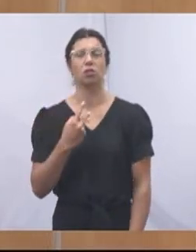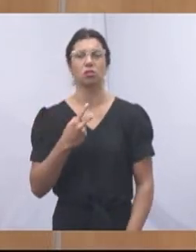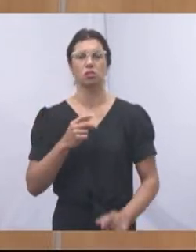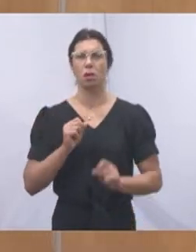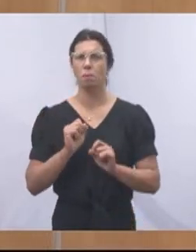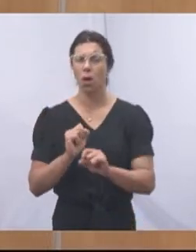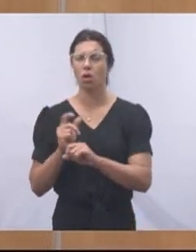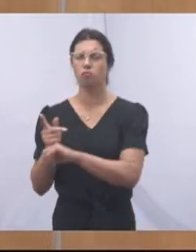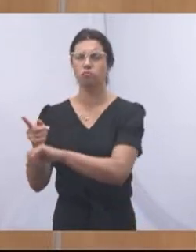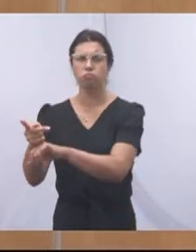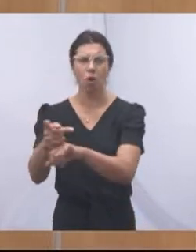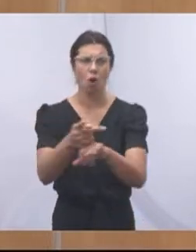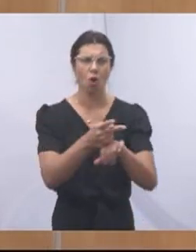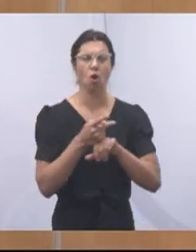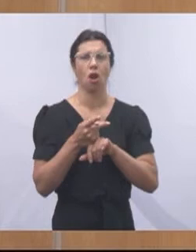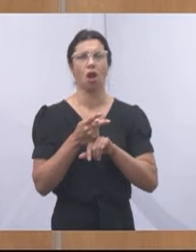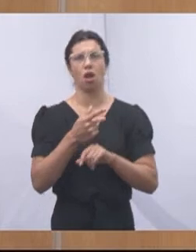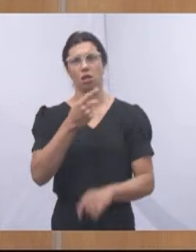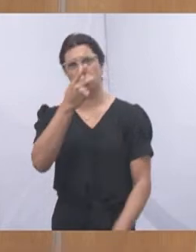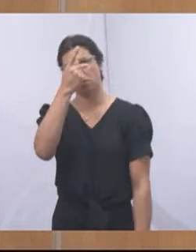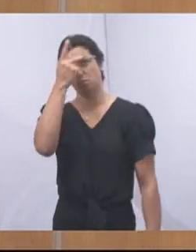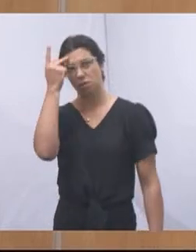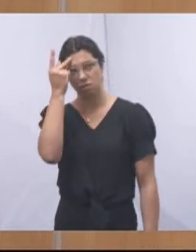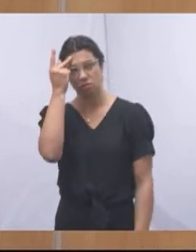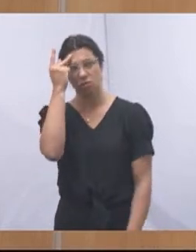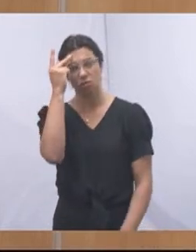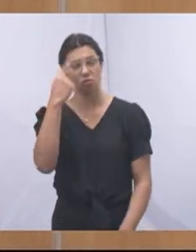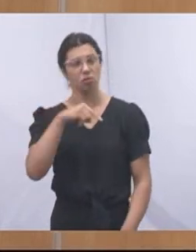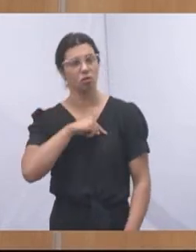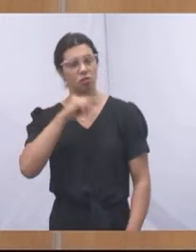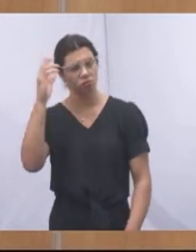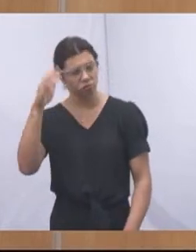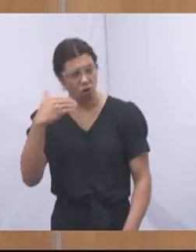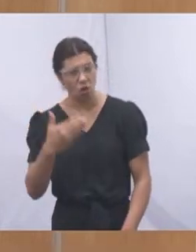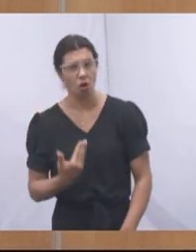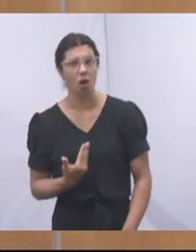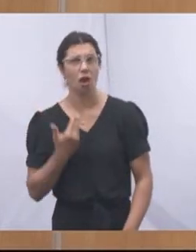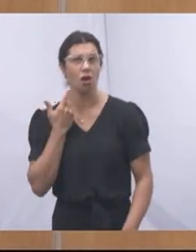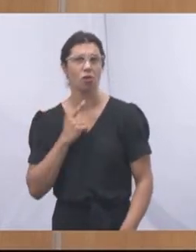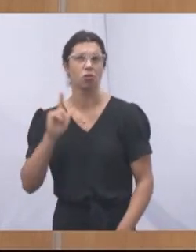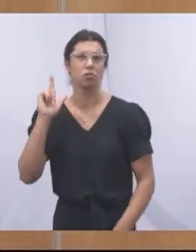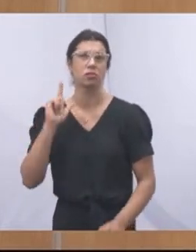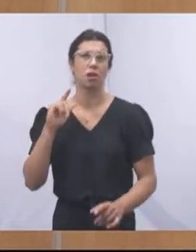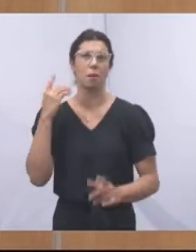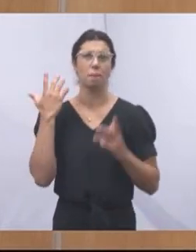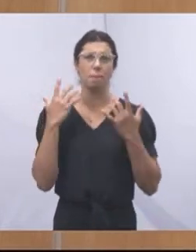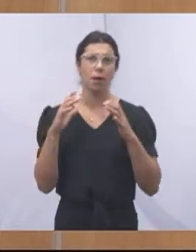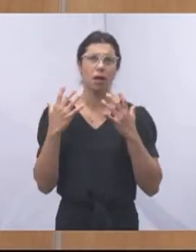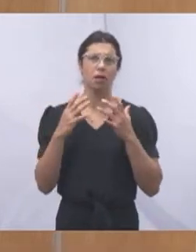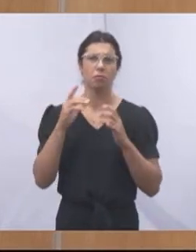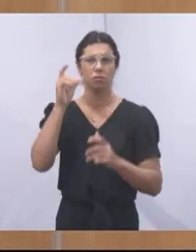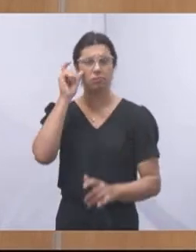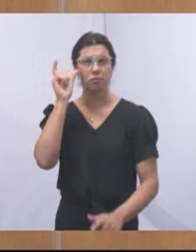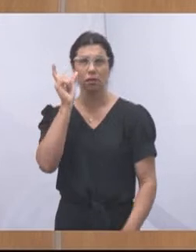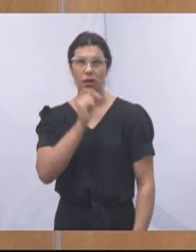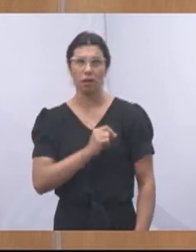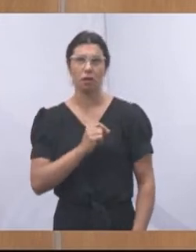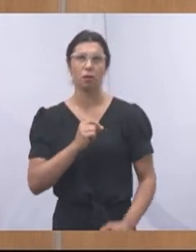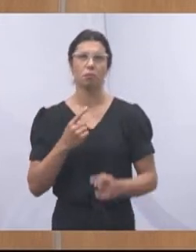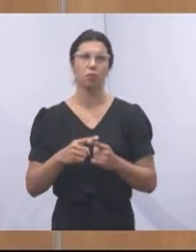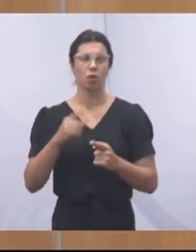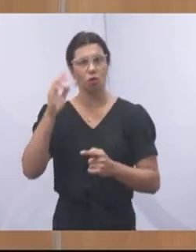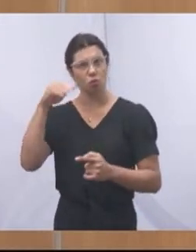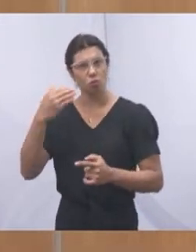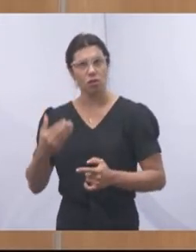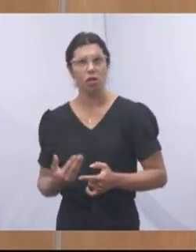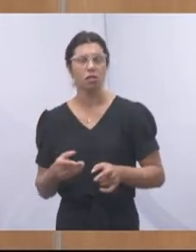essas pessoas honrosas para ser homenageada. Parabéns por você ter feito essa homenagem ao senhor Roberto e parabéns à família